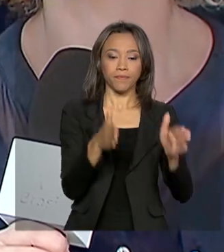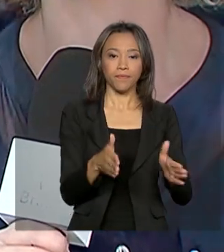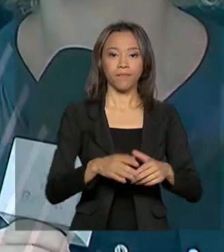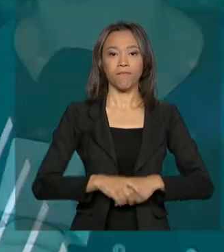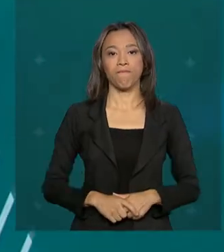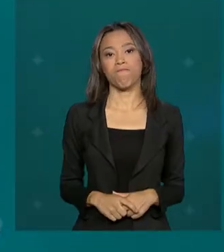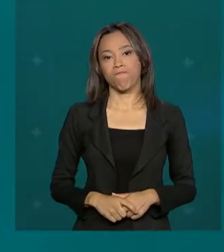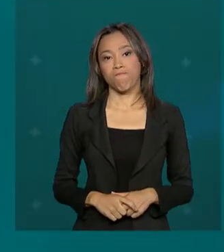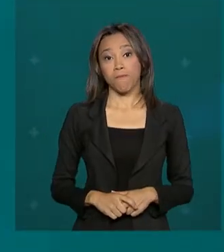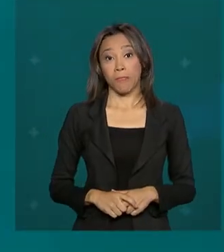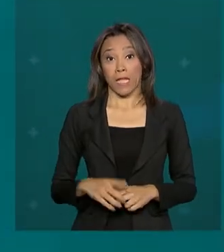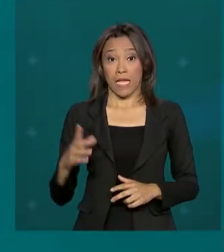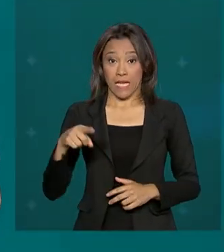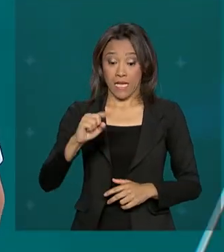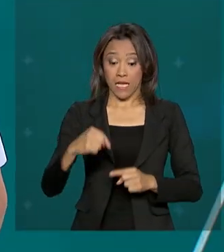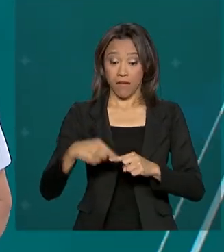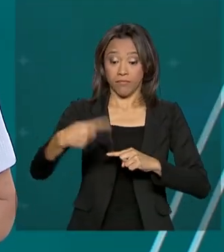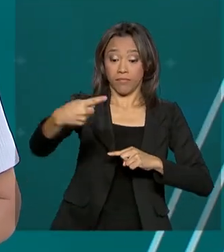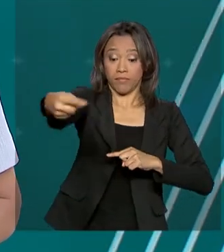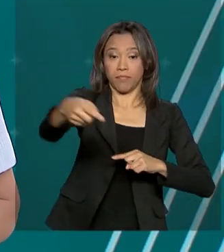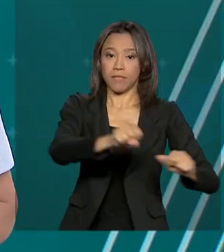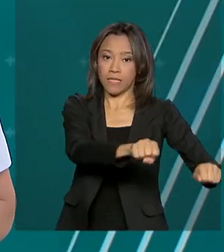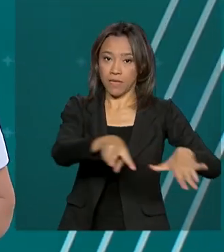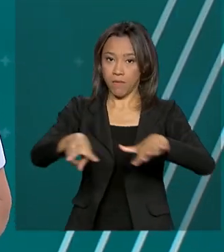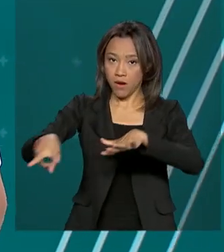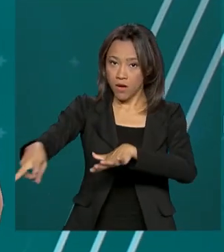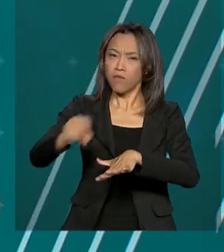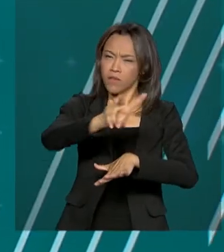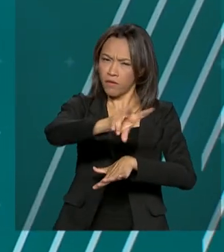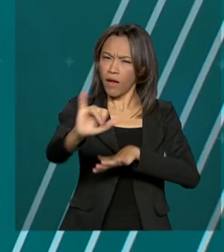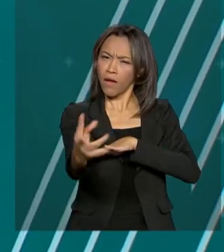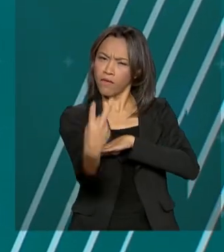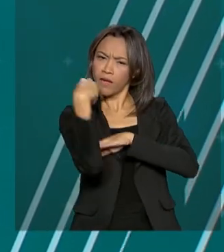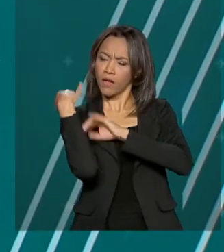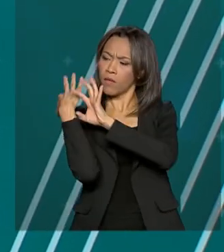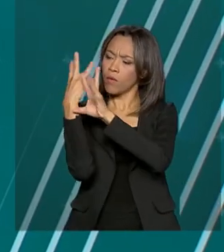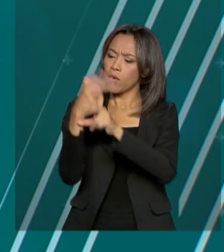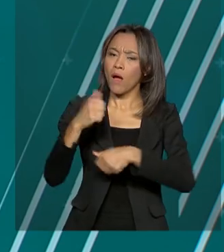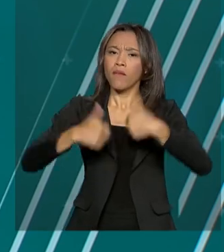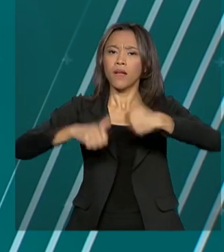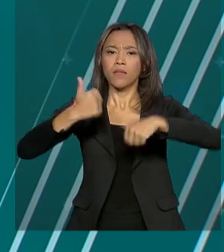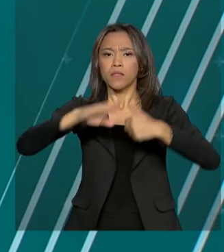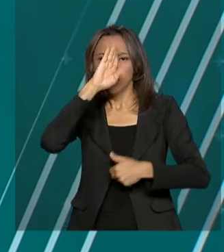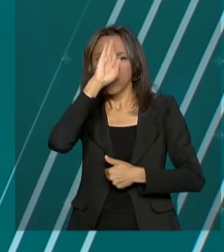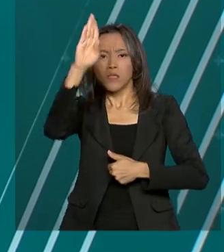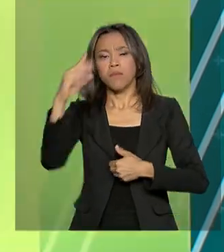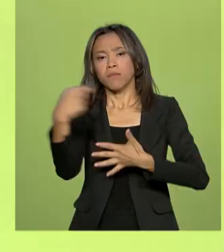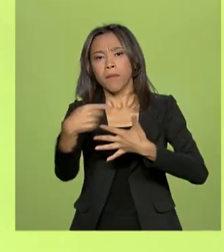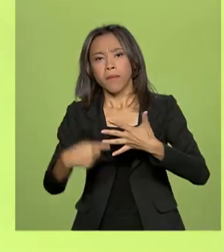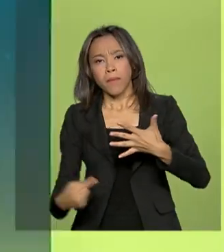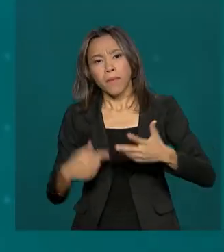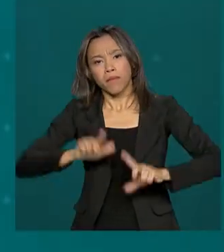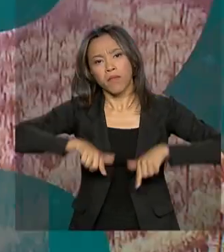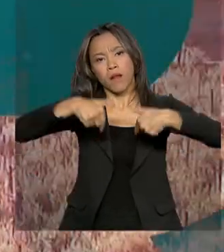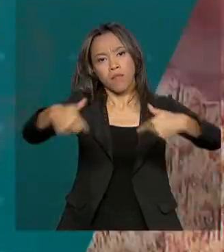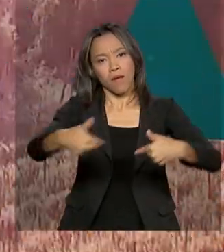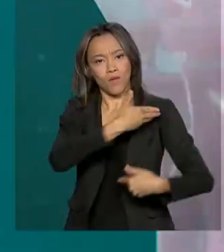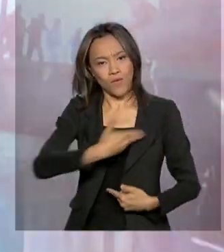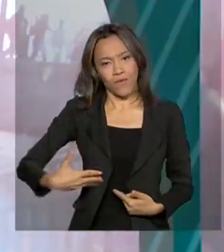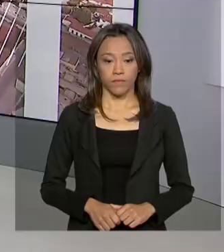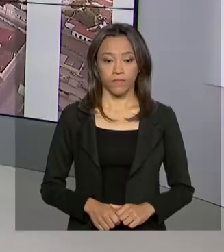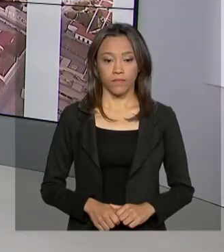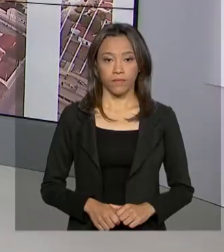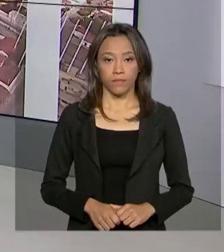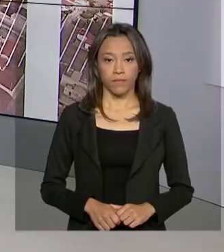E durante as próximas semanas, você vai conferir um balanço das principais ações do governo federal em 2019.